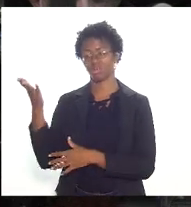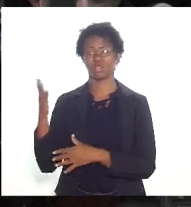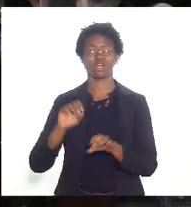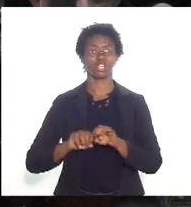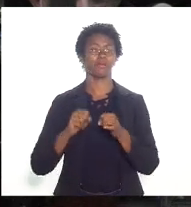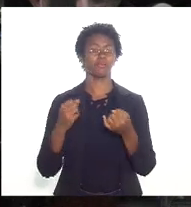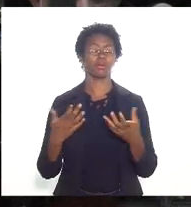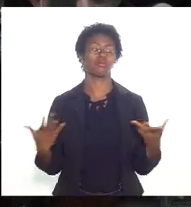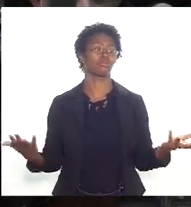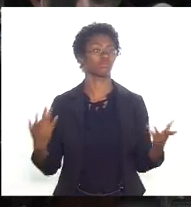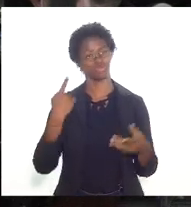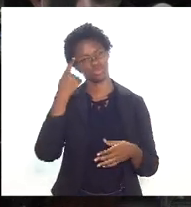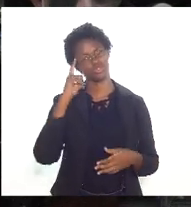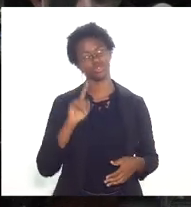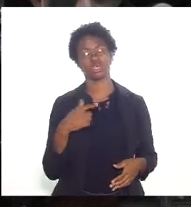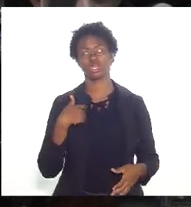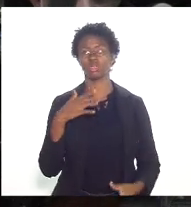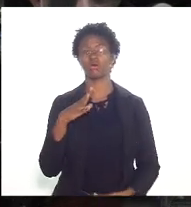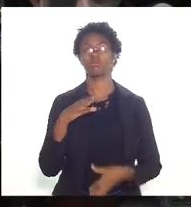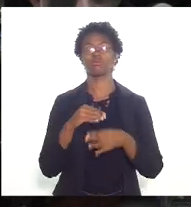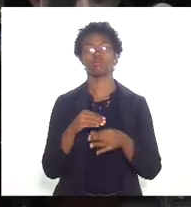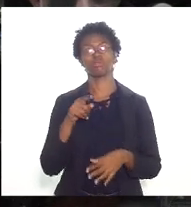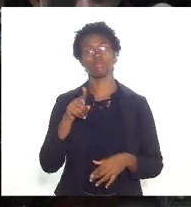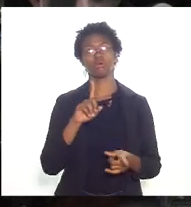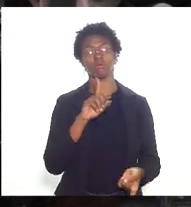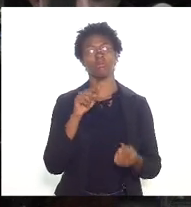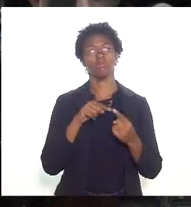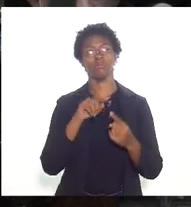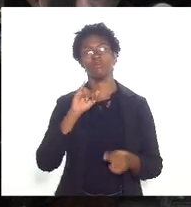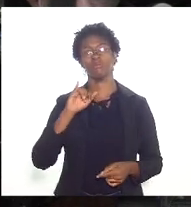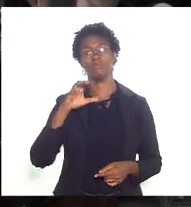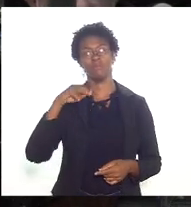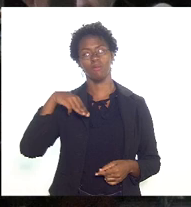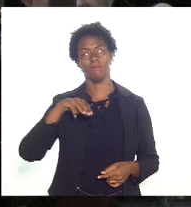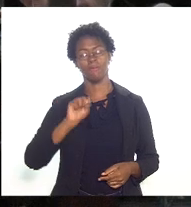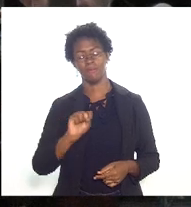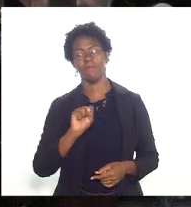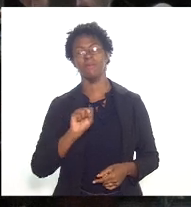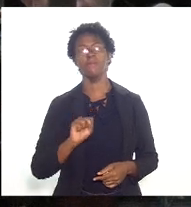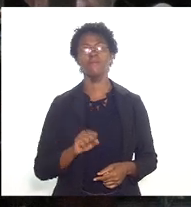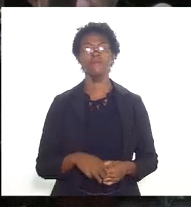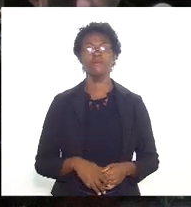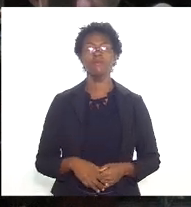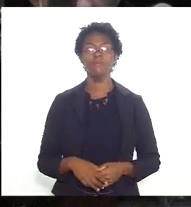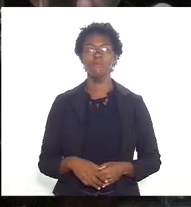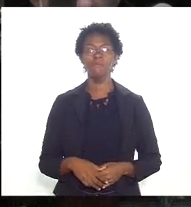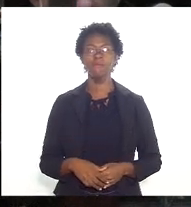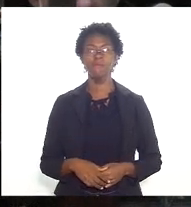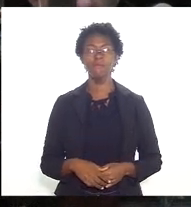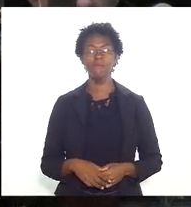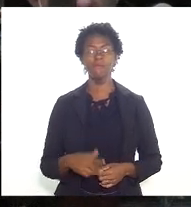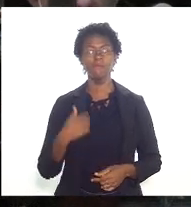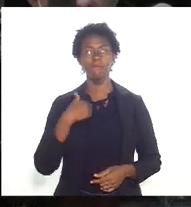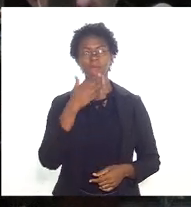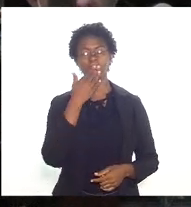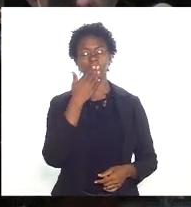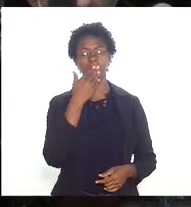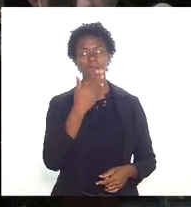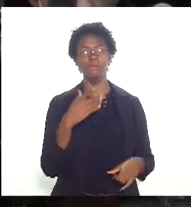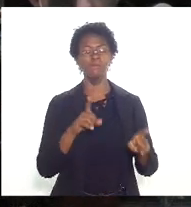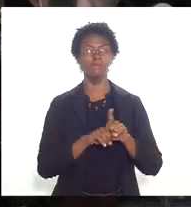em relação ao benefício do ICMS do Querosene de aviação pedir